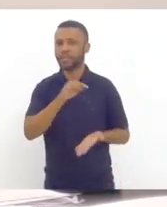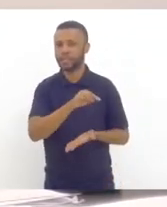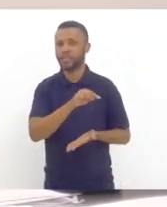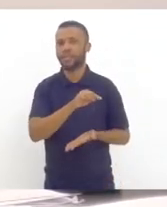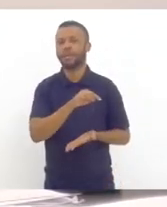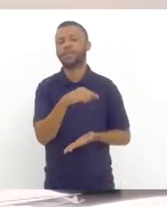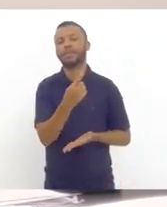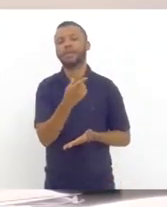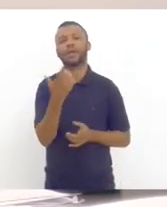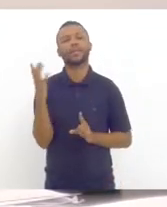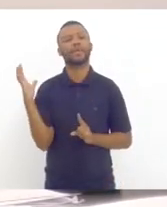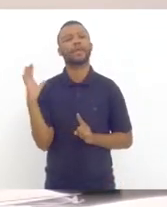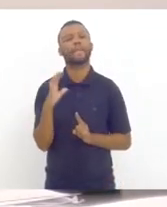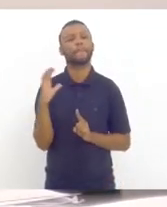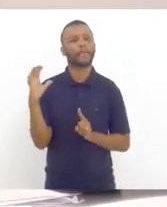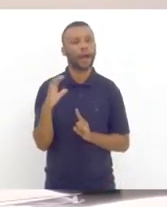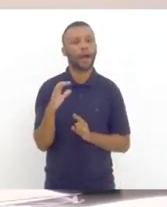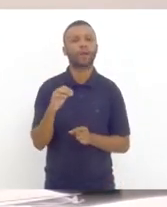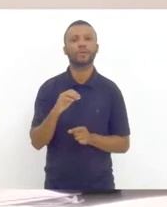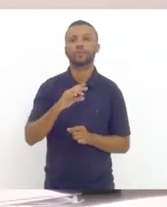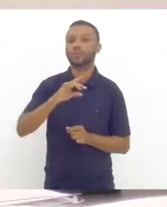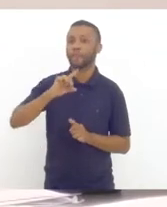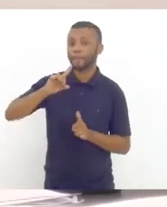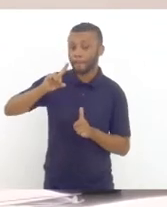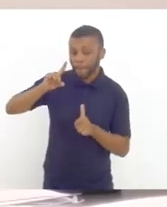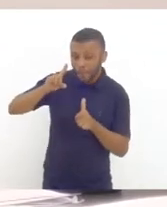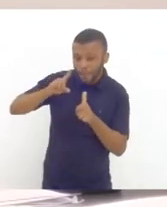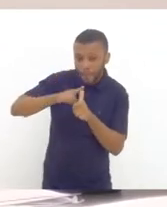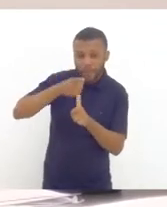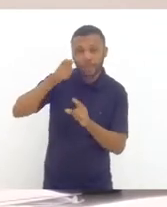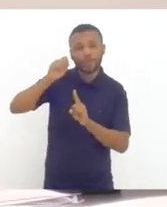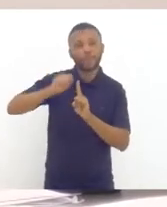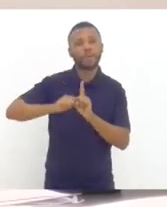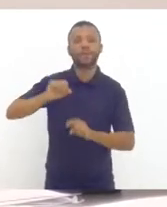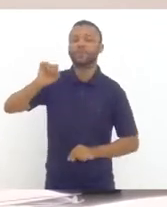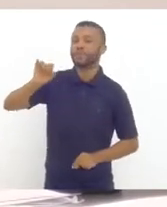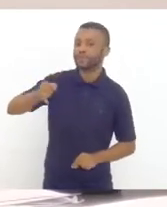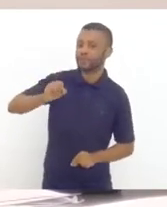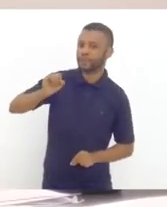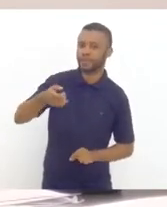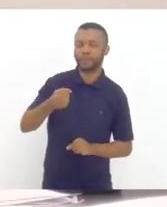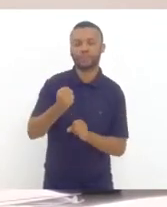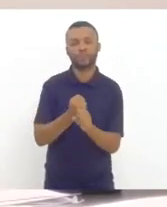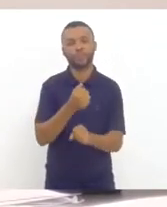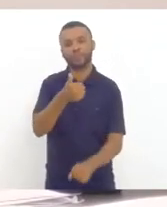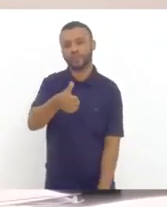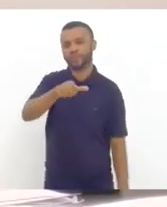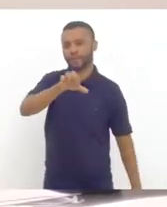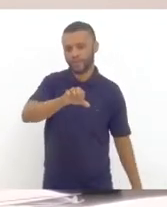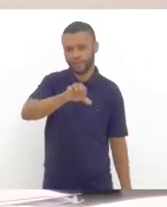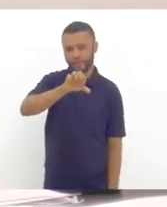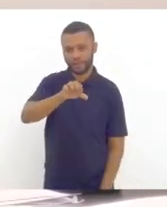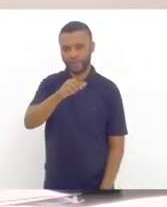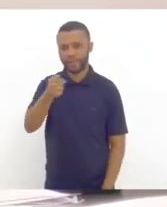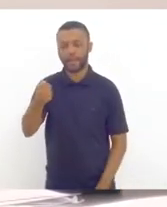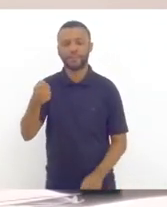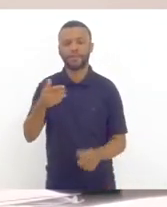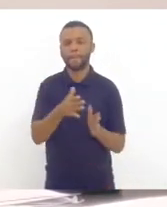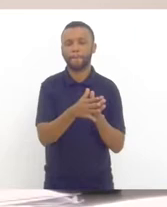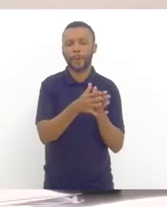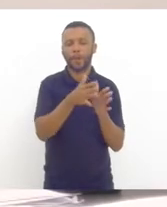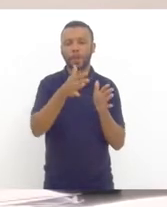impacto de 1º de janeiro de 97 até 21